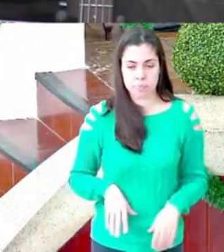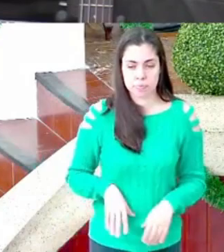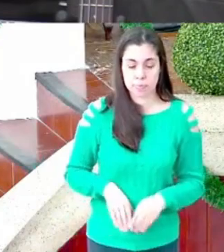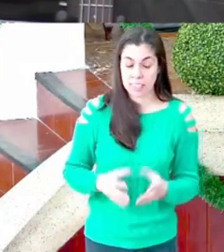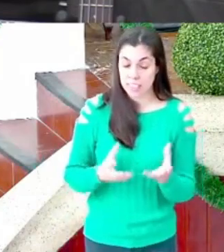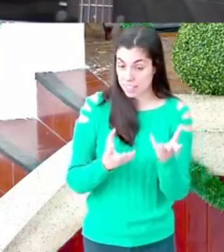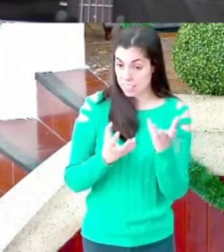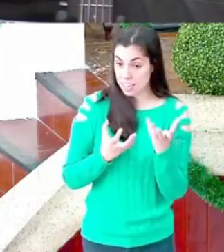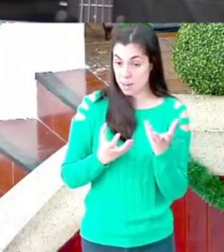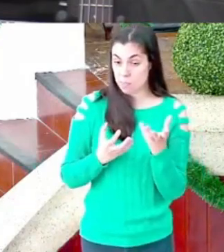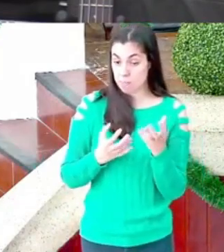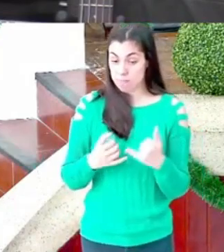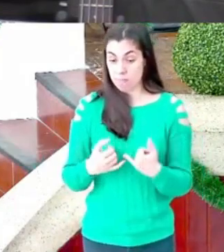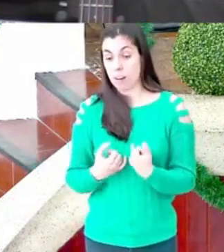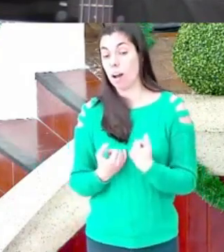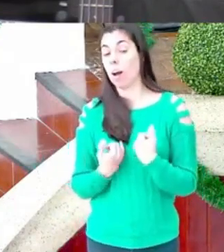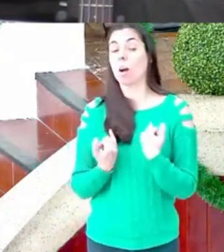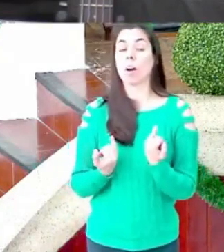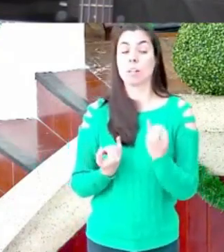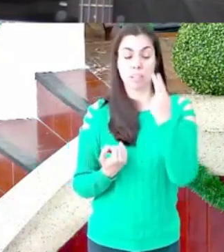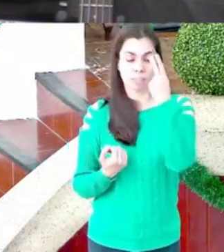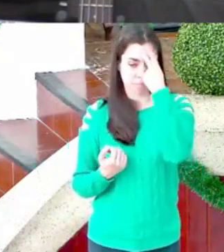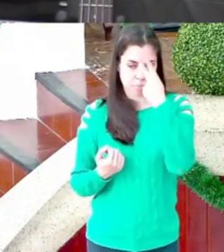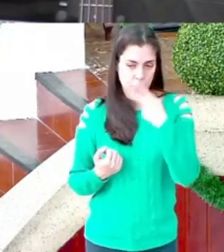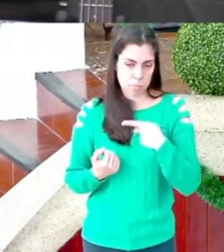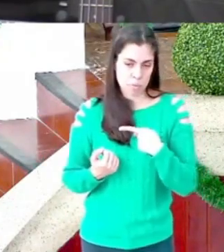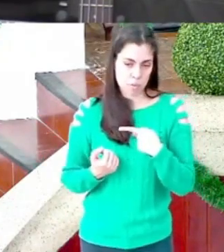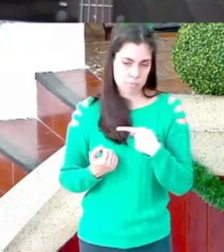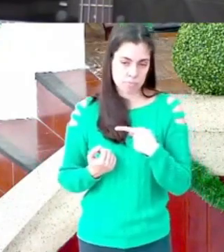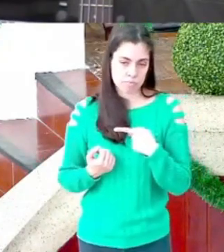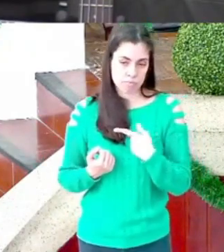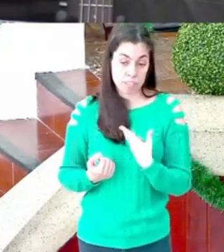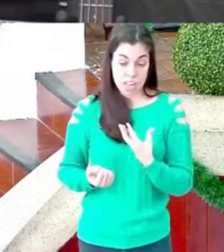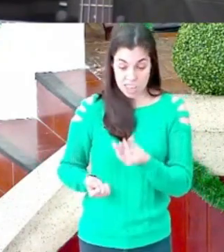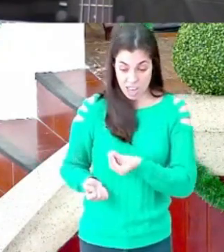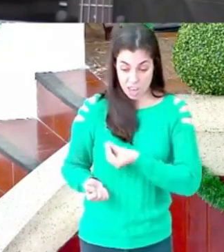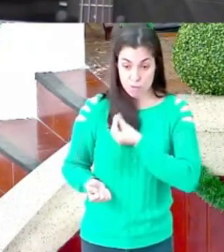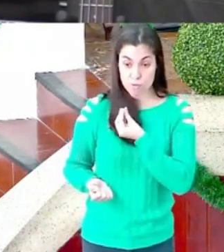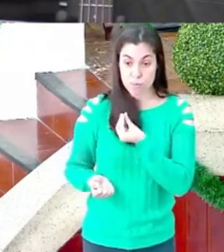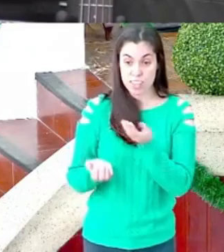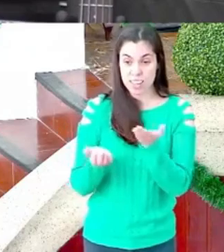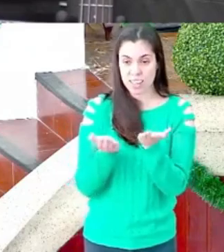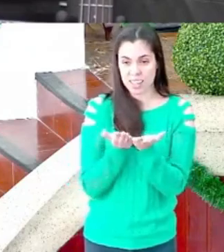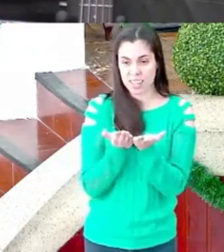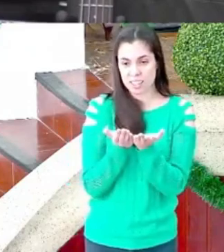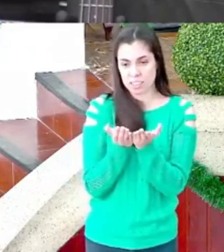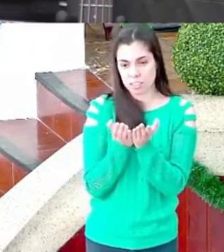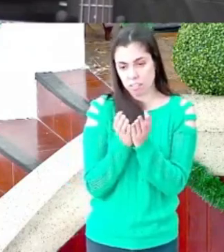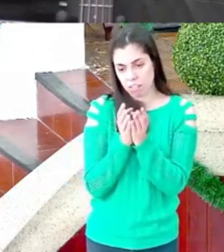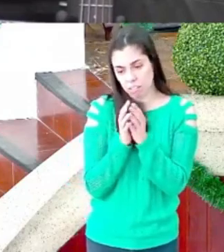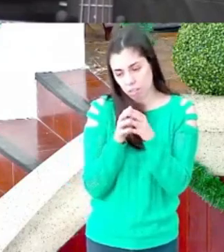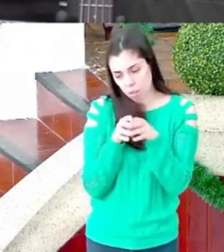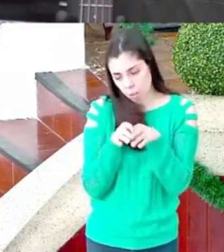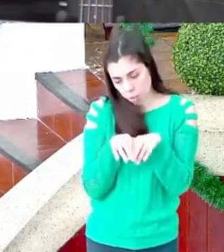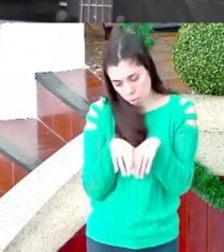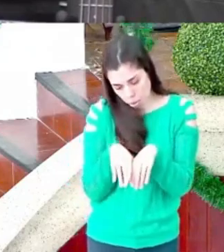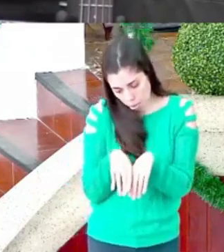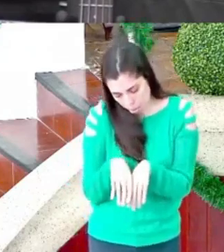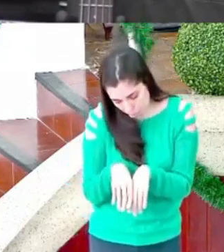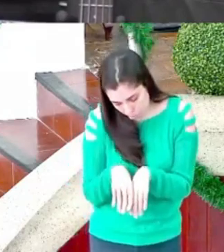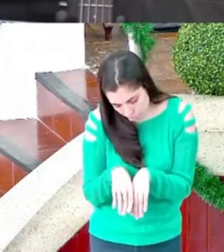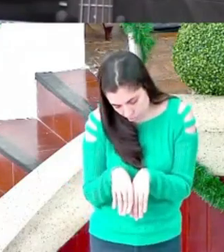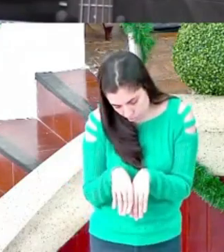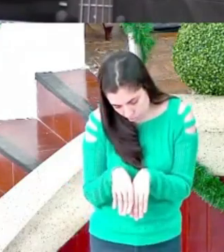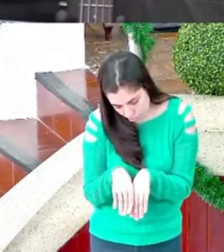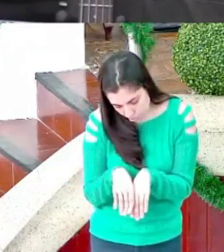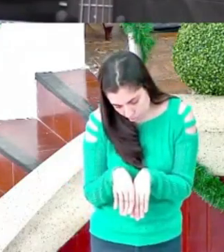que os espinhos sufocam aquela semente que estava ali no início. E